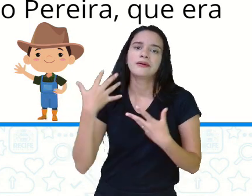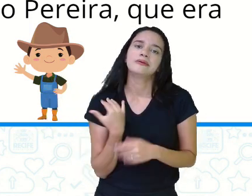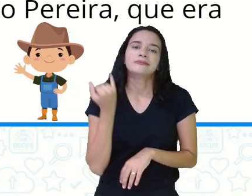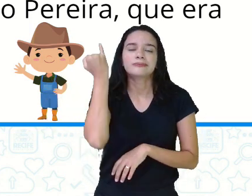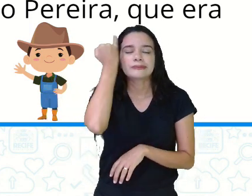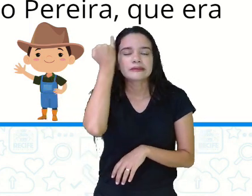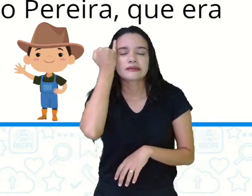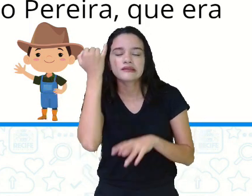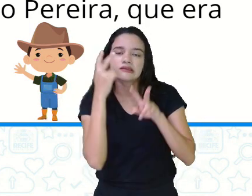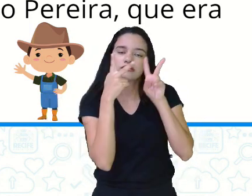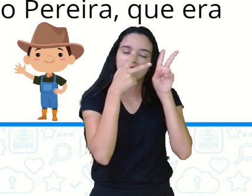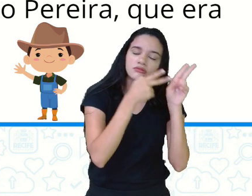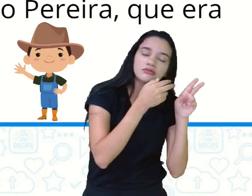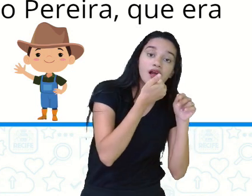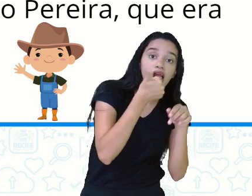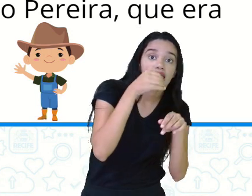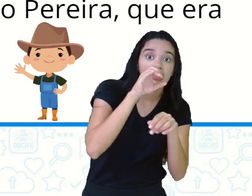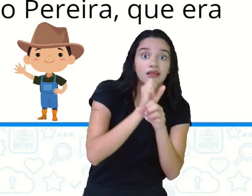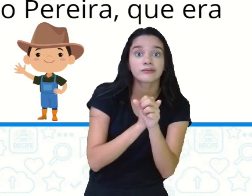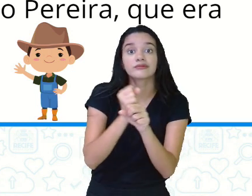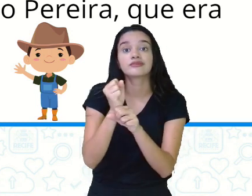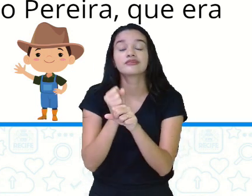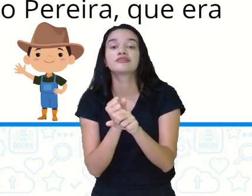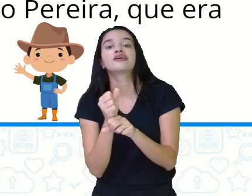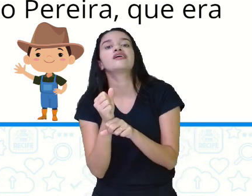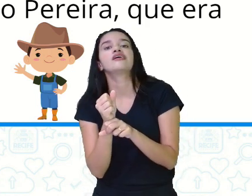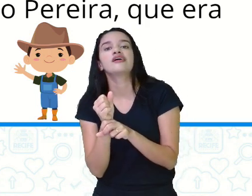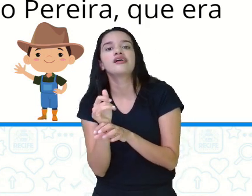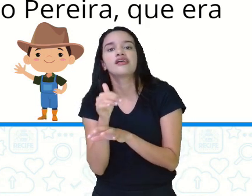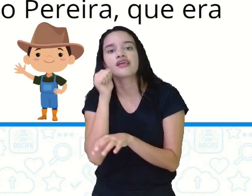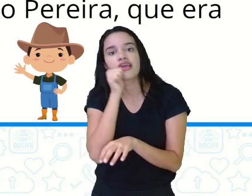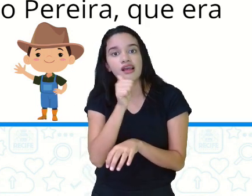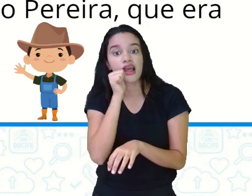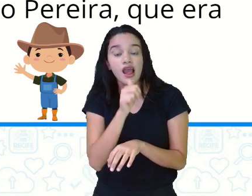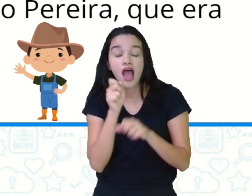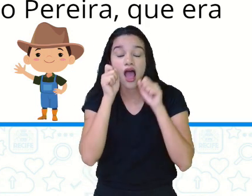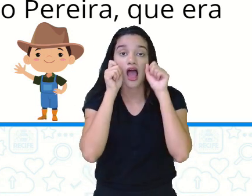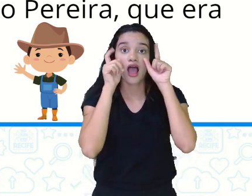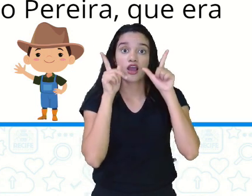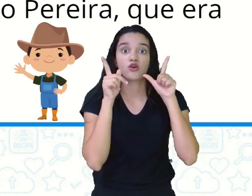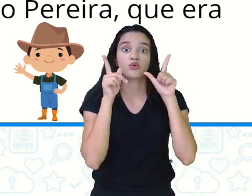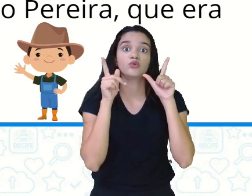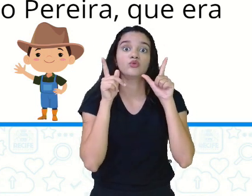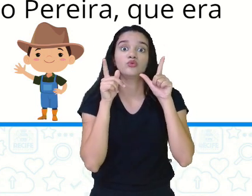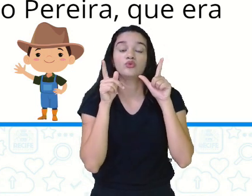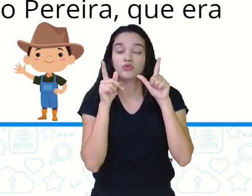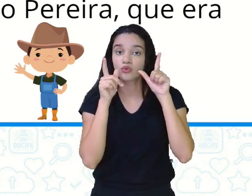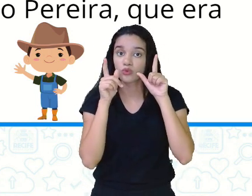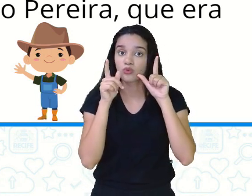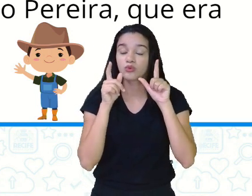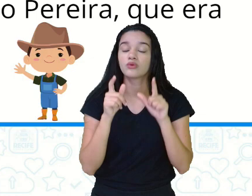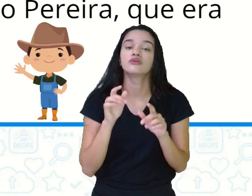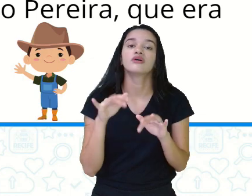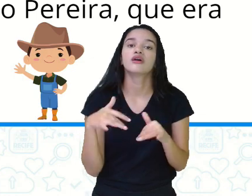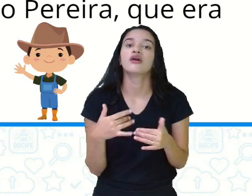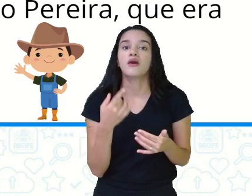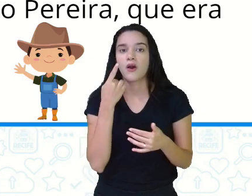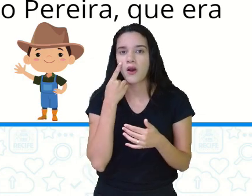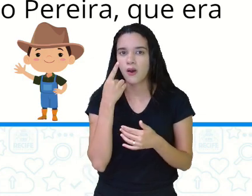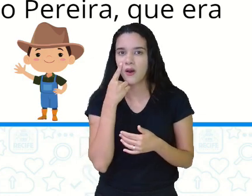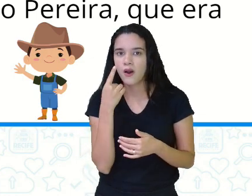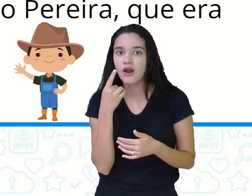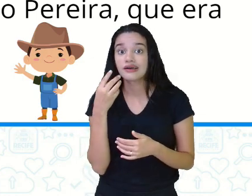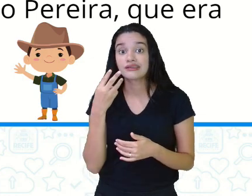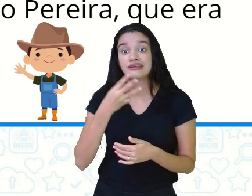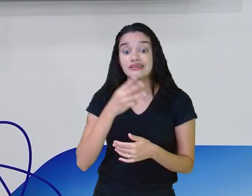uma soneca que durou 10 anos. Olha aqui, ó. E ela só acordou, outro pronome na terceira pessoa. Observe